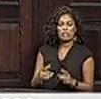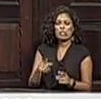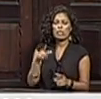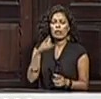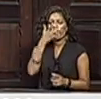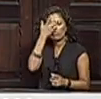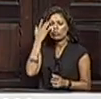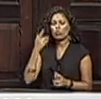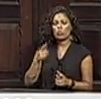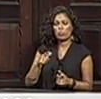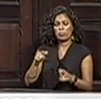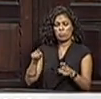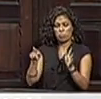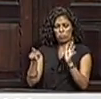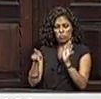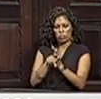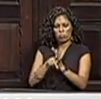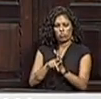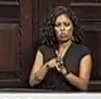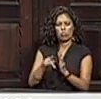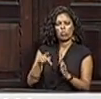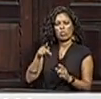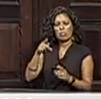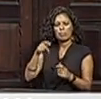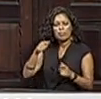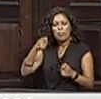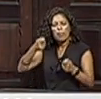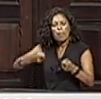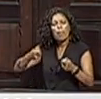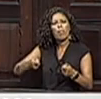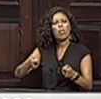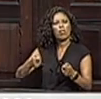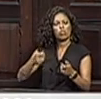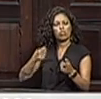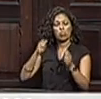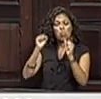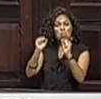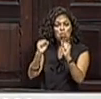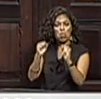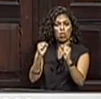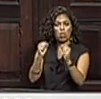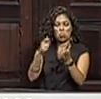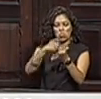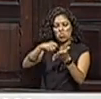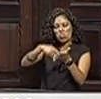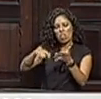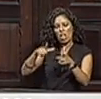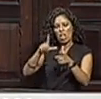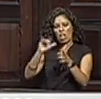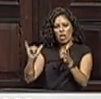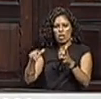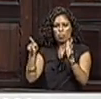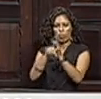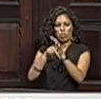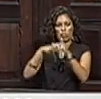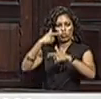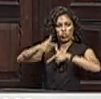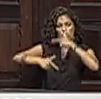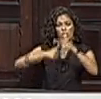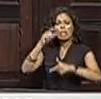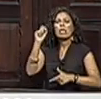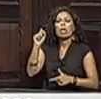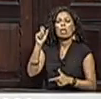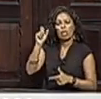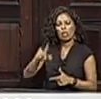trabalhista. Mas essa, que é uma lei tipicamente trabalhista, ela é votada na